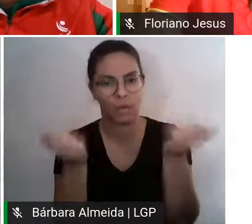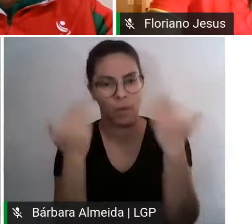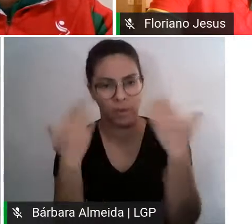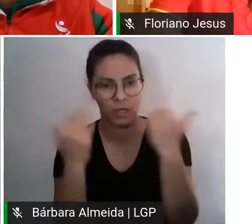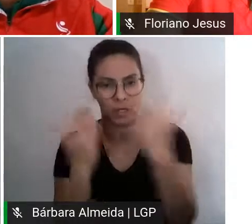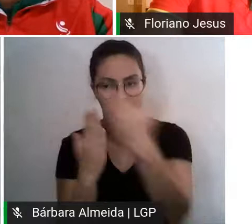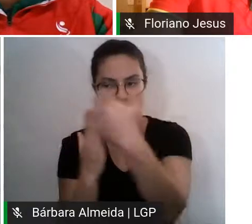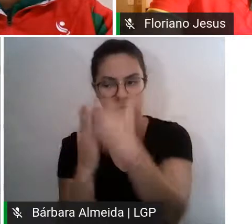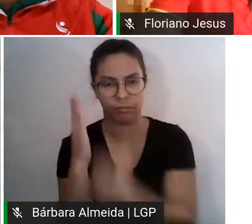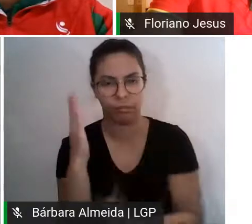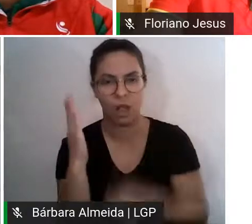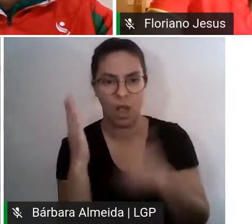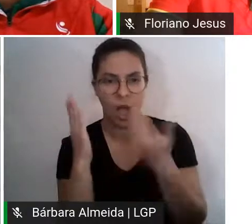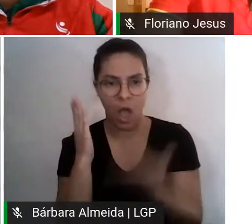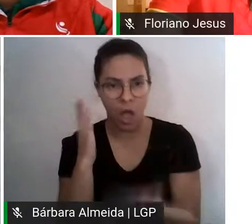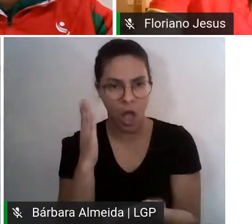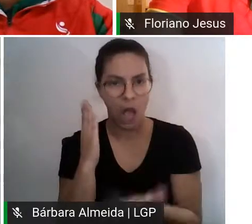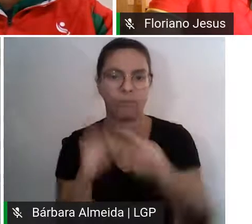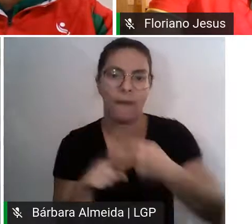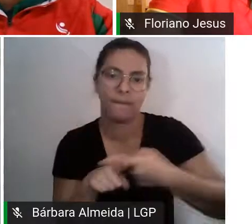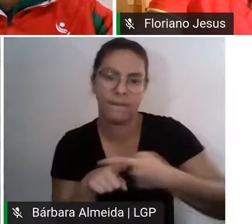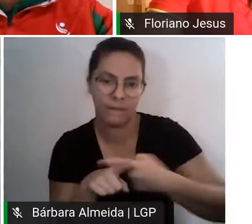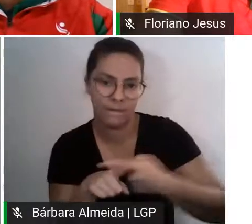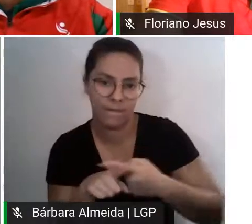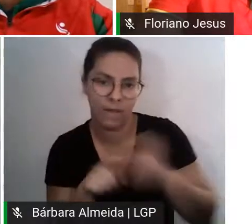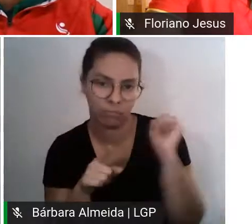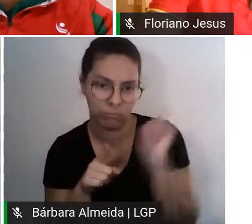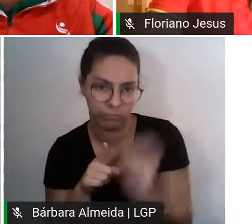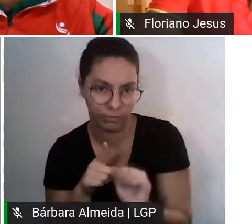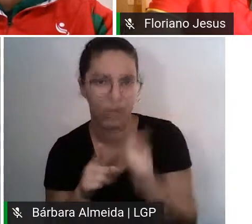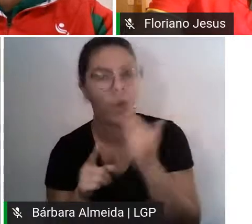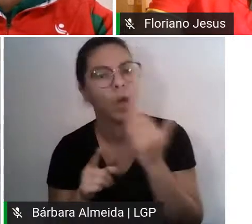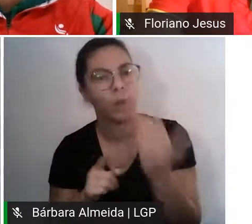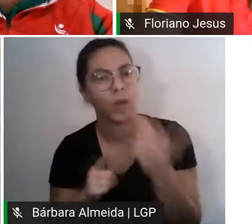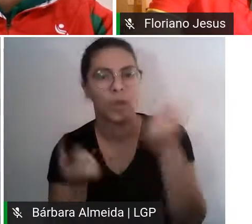e disponível para todos os interessados. E obrigado mais uma vez.